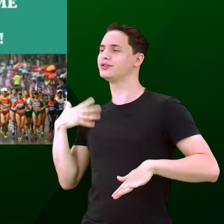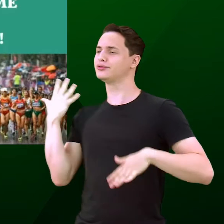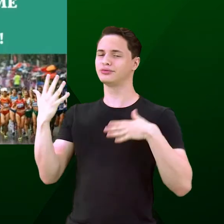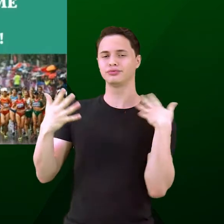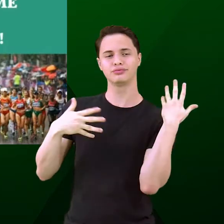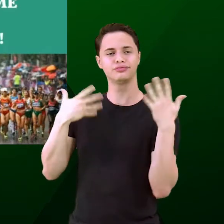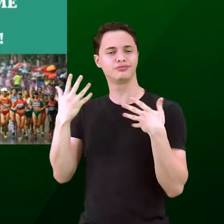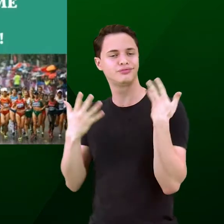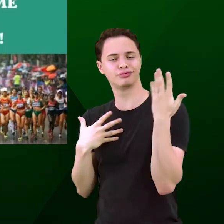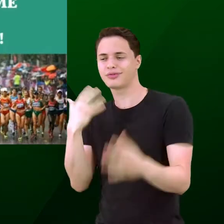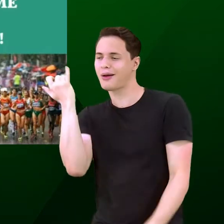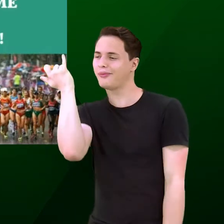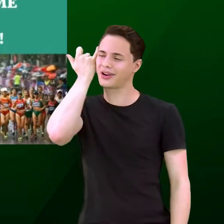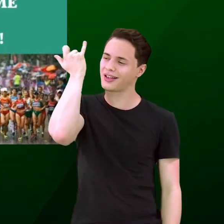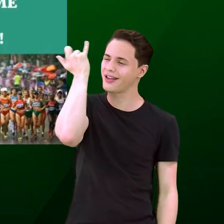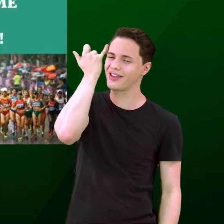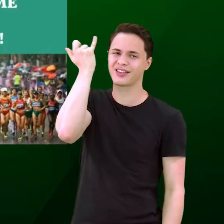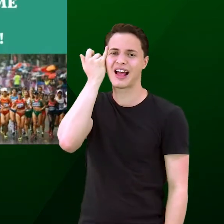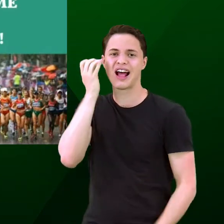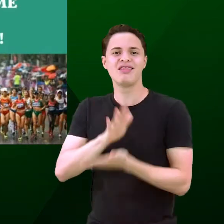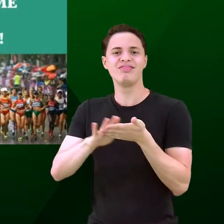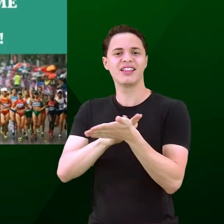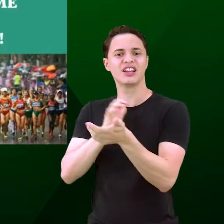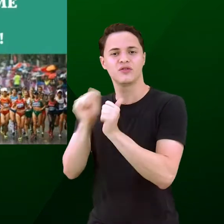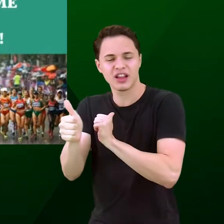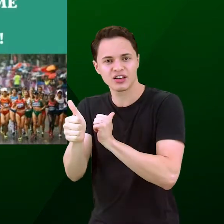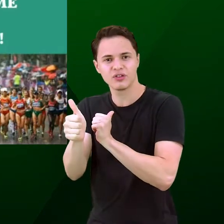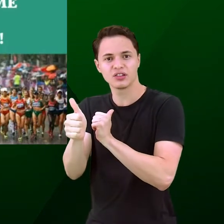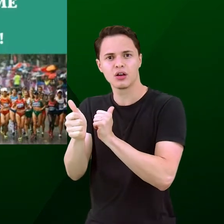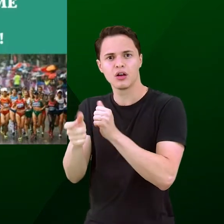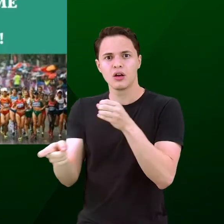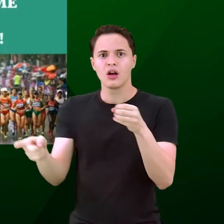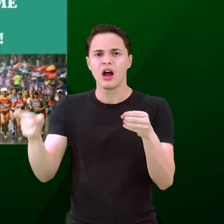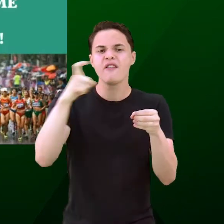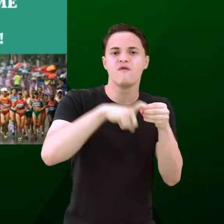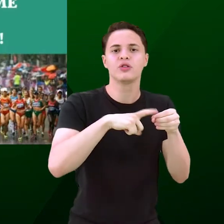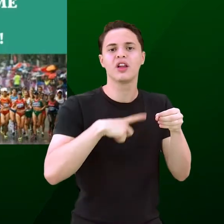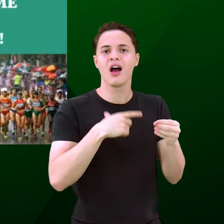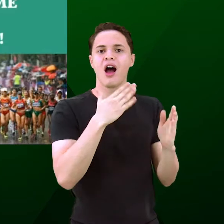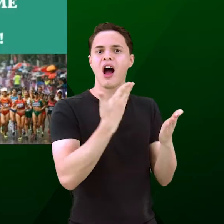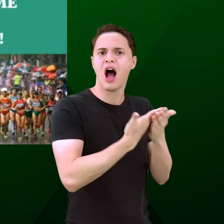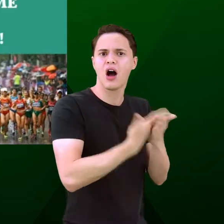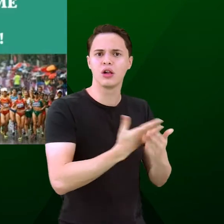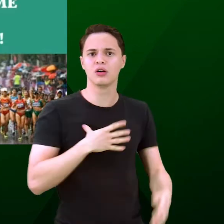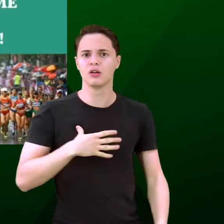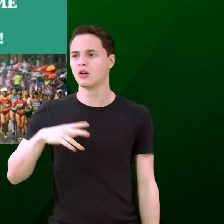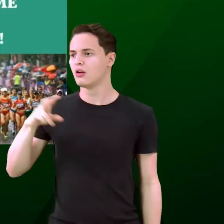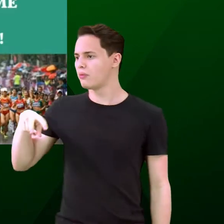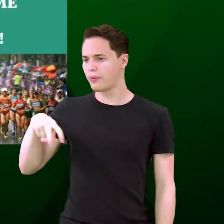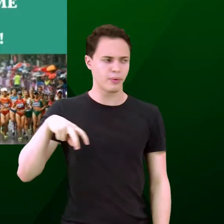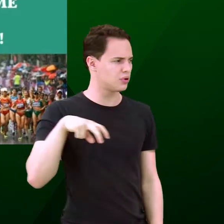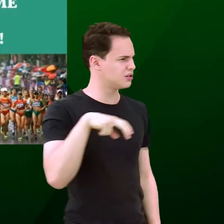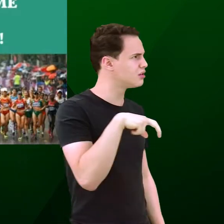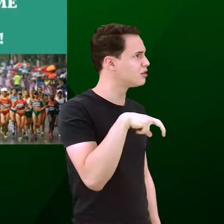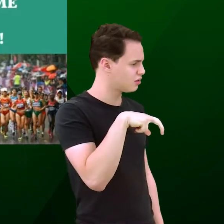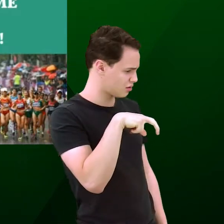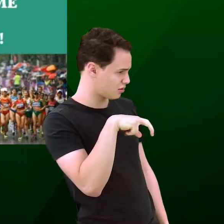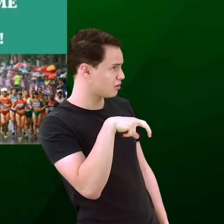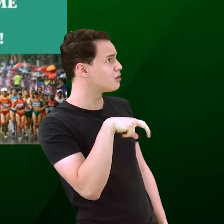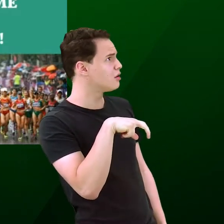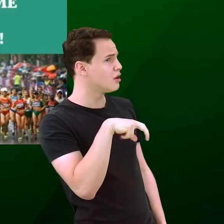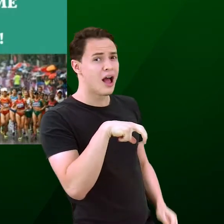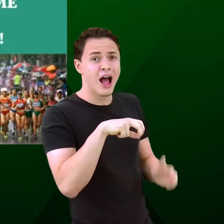também pode gerar danos, né, físicos, especialmente quando você tem um intervalo entre um treino